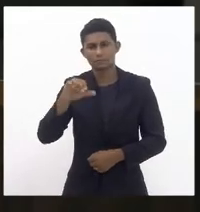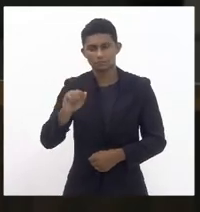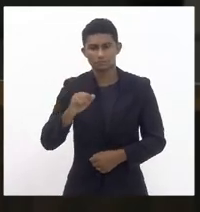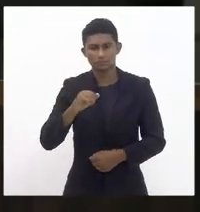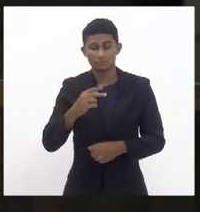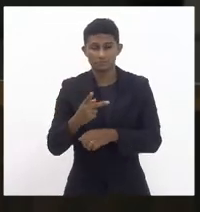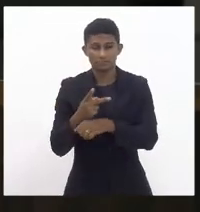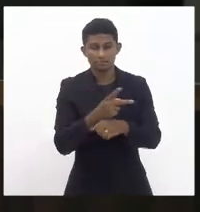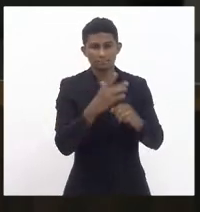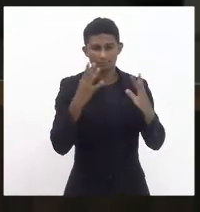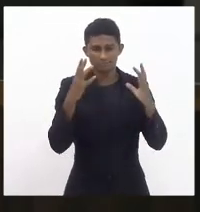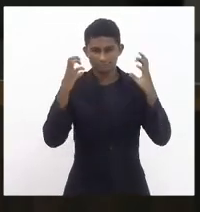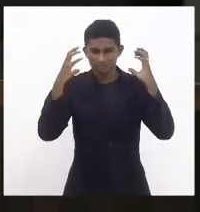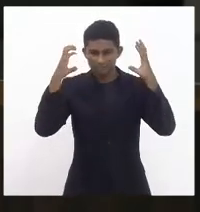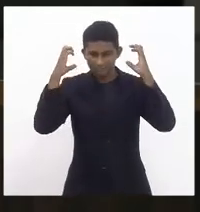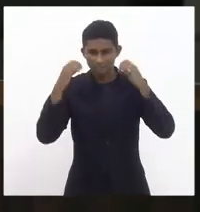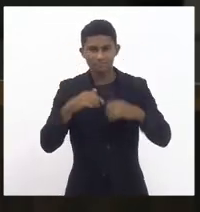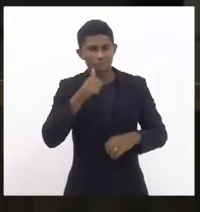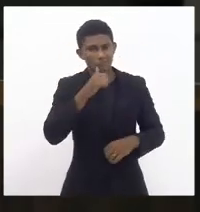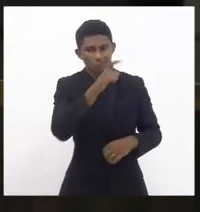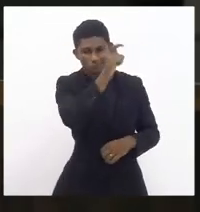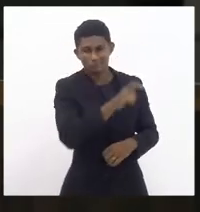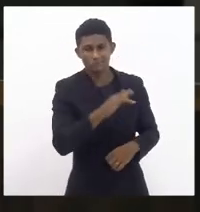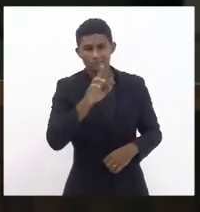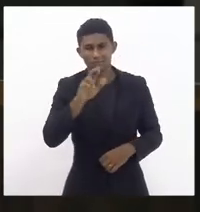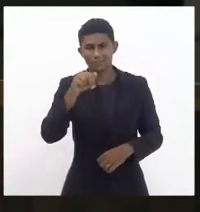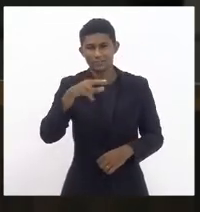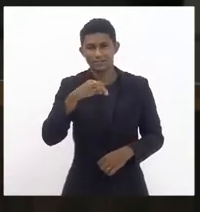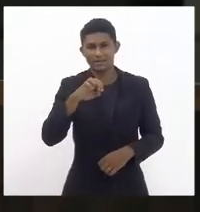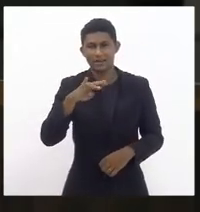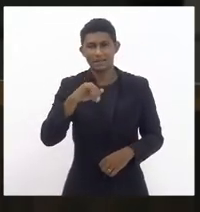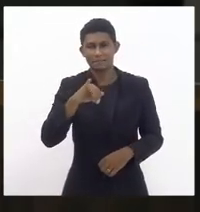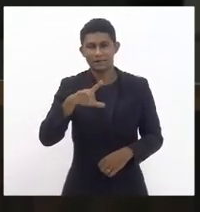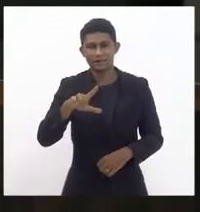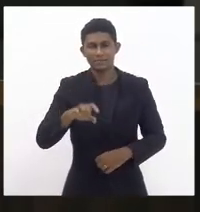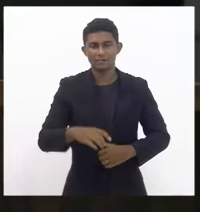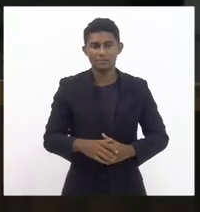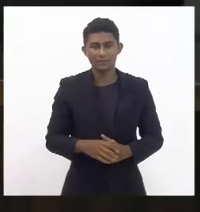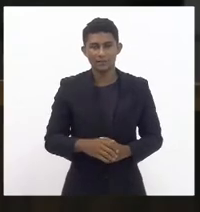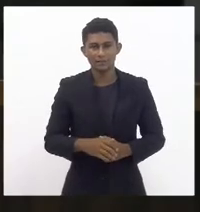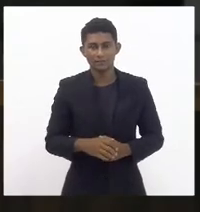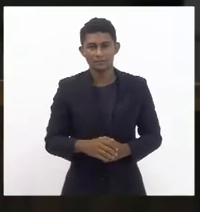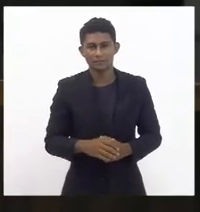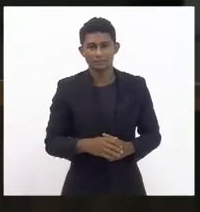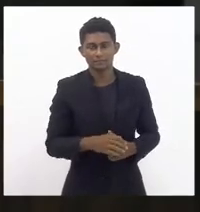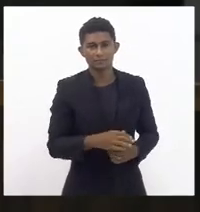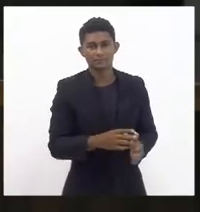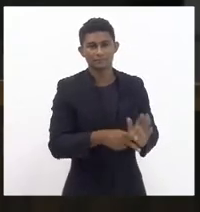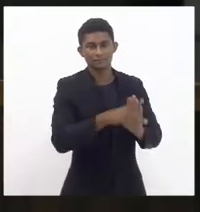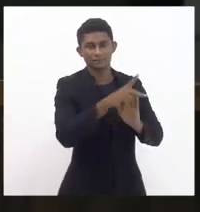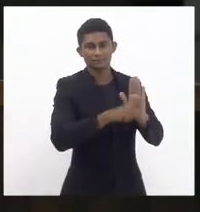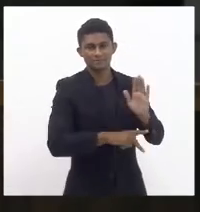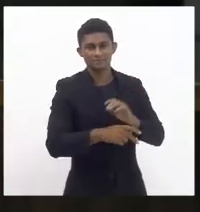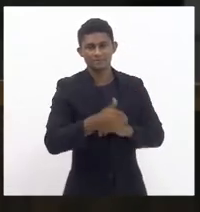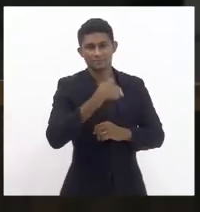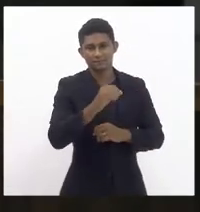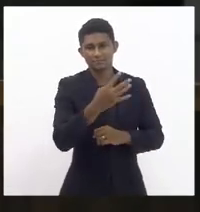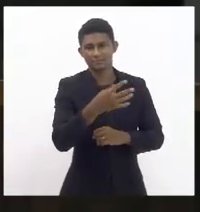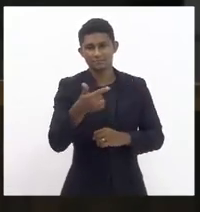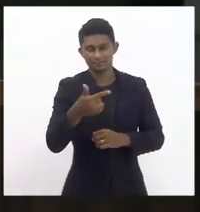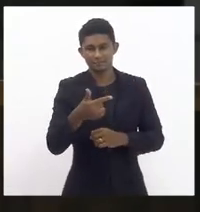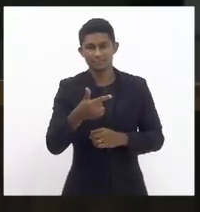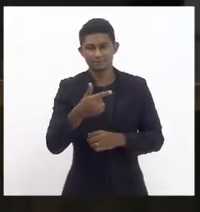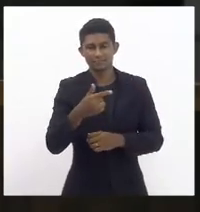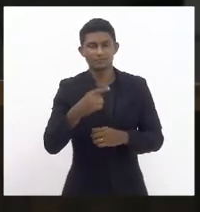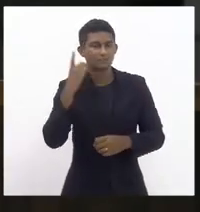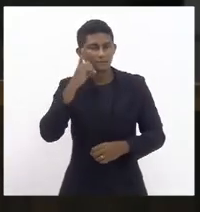a Fran Cidélia Lima Gomes parecer da comissão de normas favorável Deputado rosenverg para o Jardim a solução 10 42 22 de altura